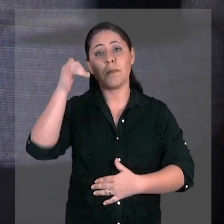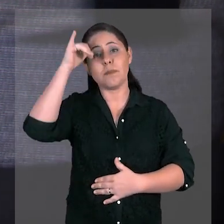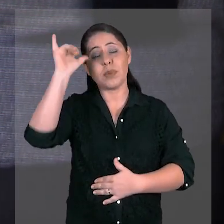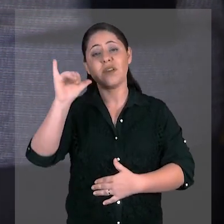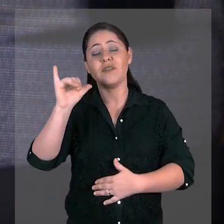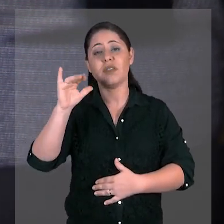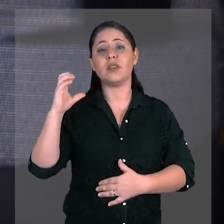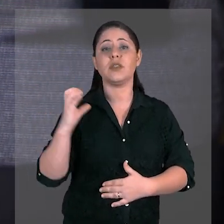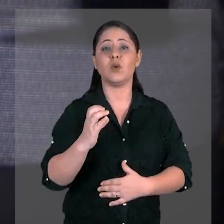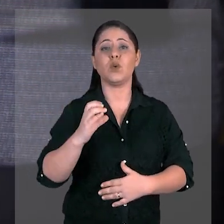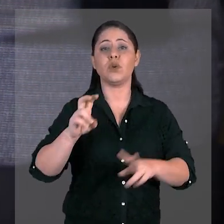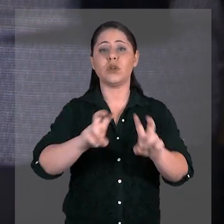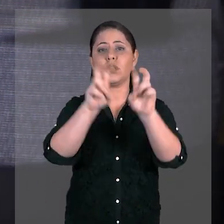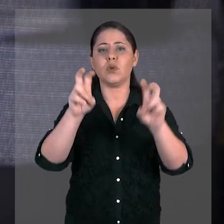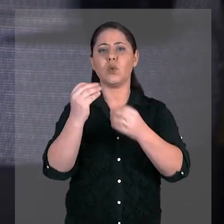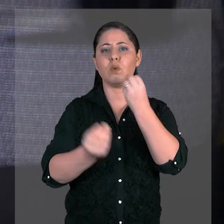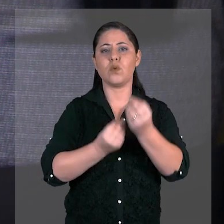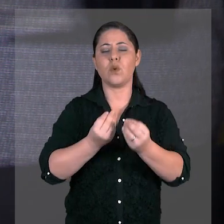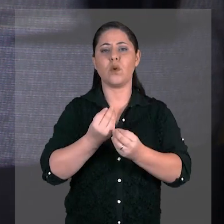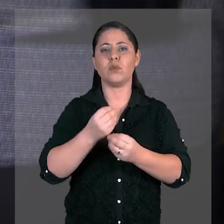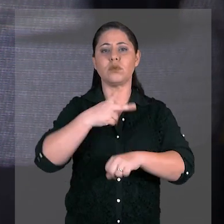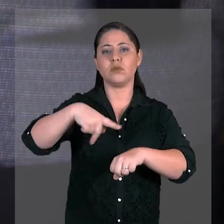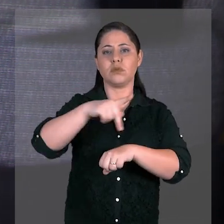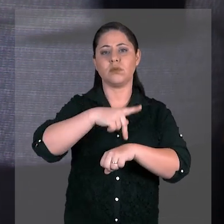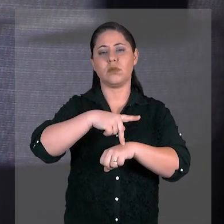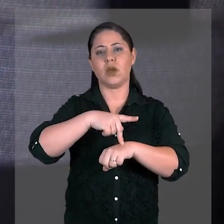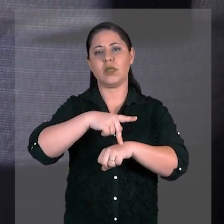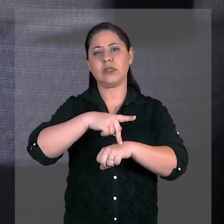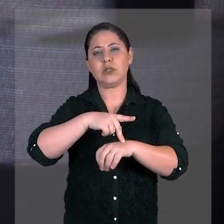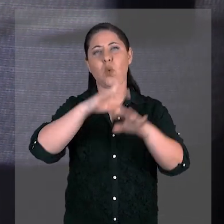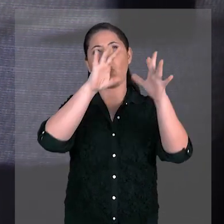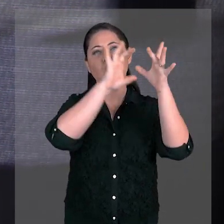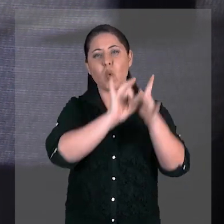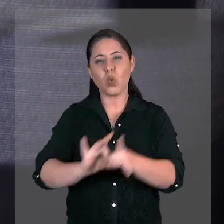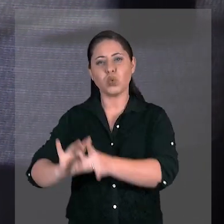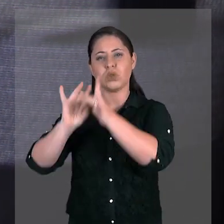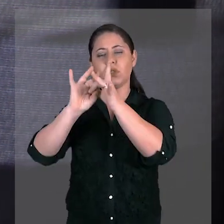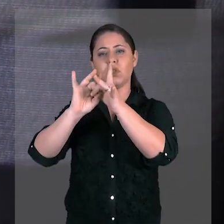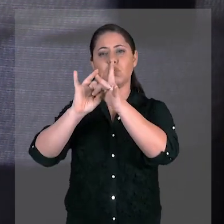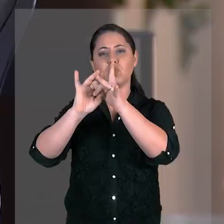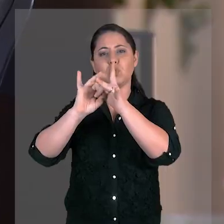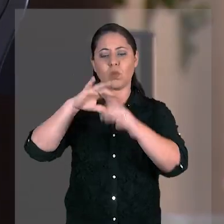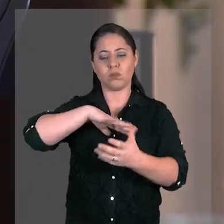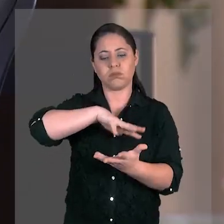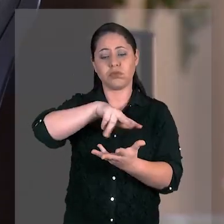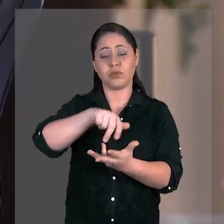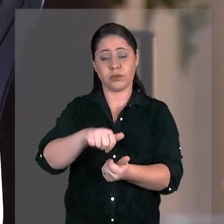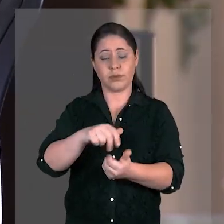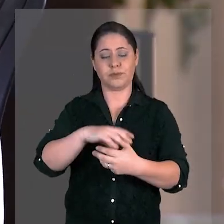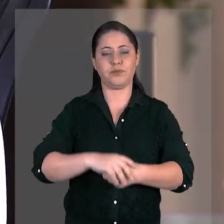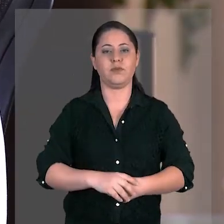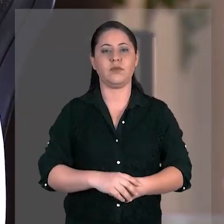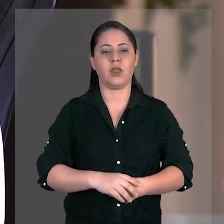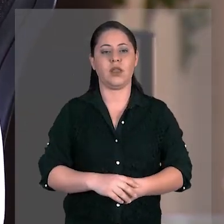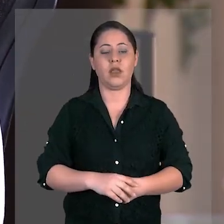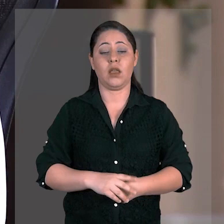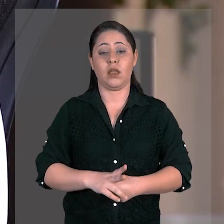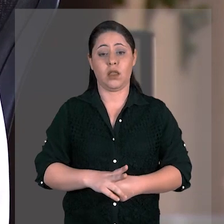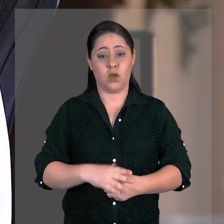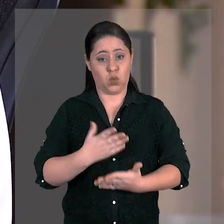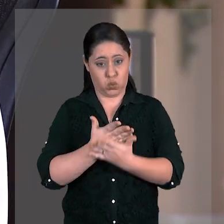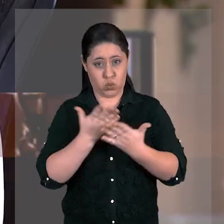para combater essas práticas e como que o nosso país se situa no contexto mundial. Bom, nós